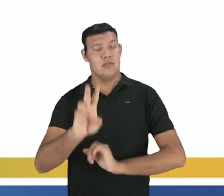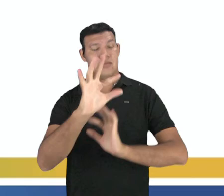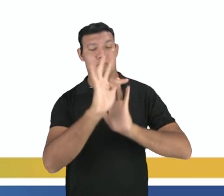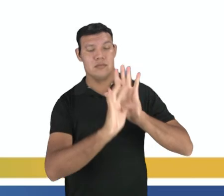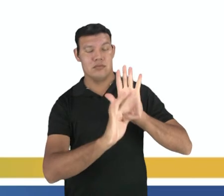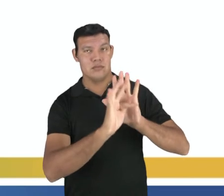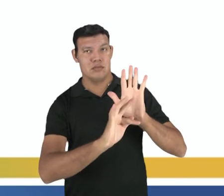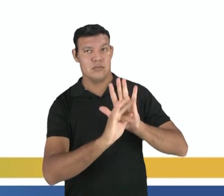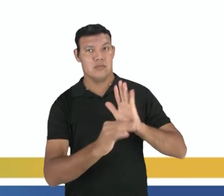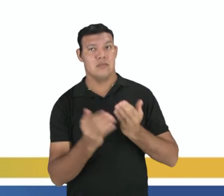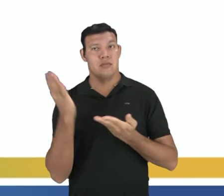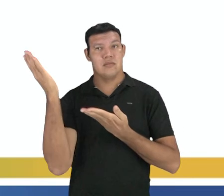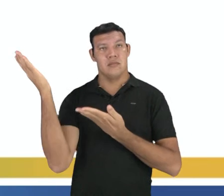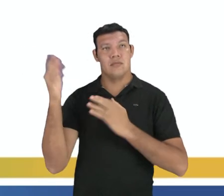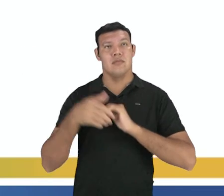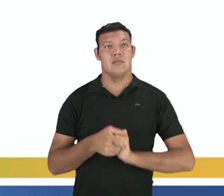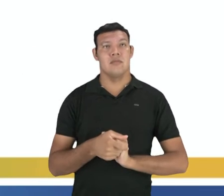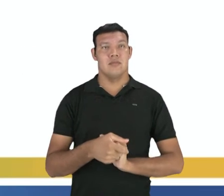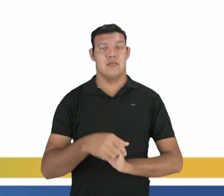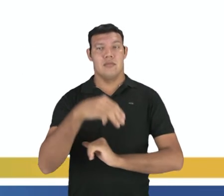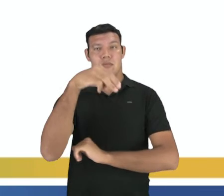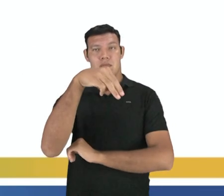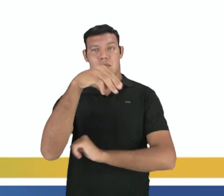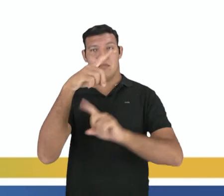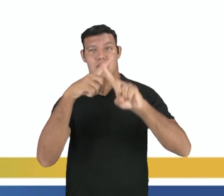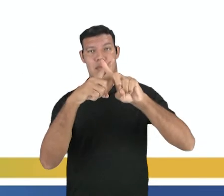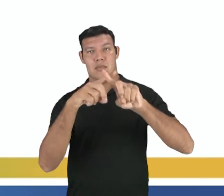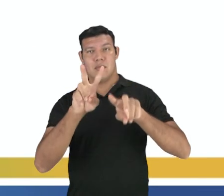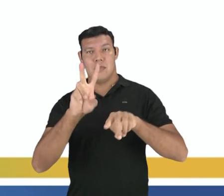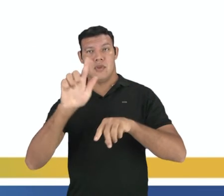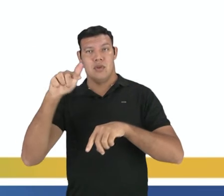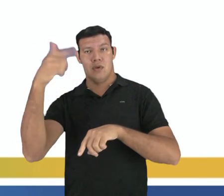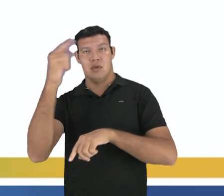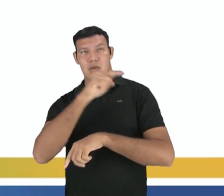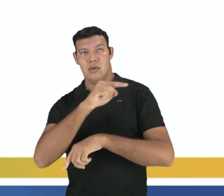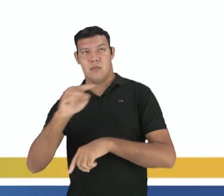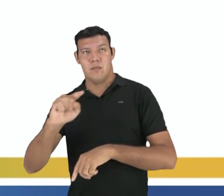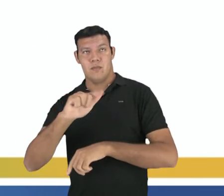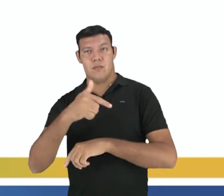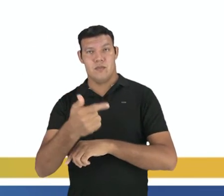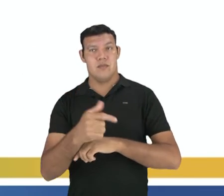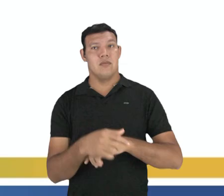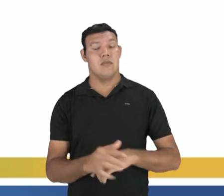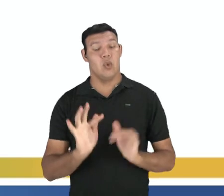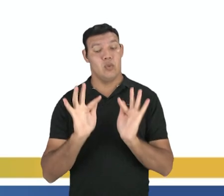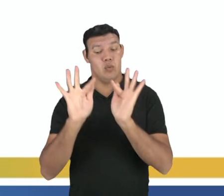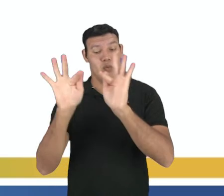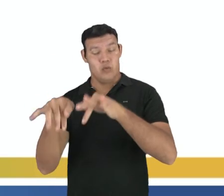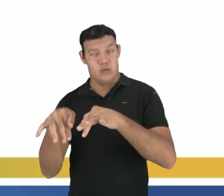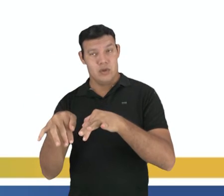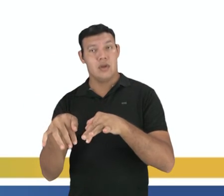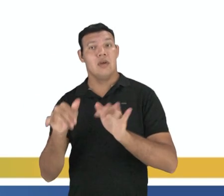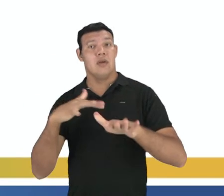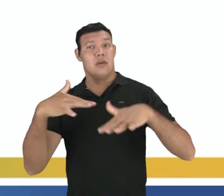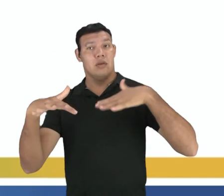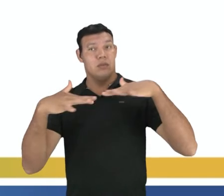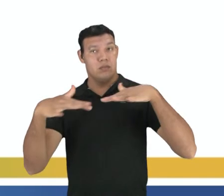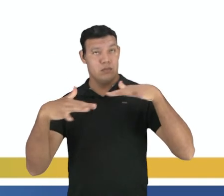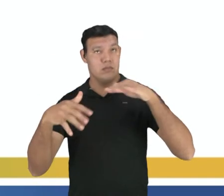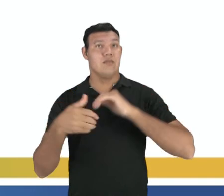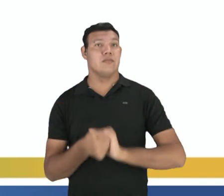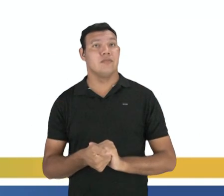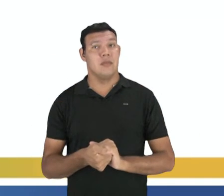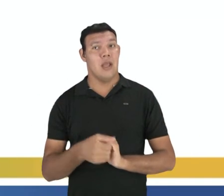essa expressão aqui ó MV quadrado sobre dois no final do movimento -